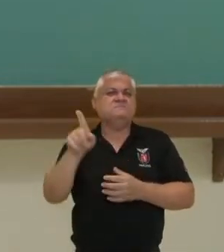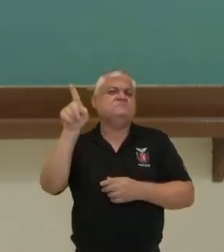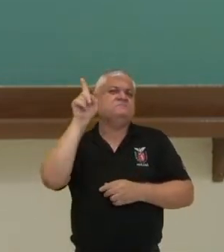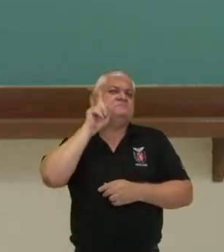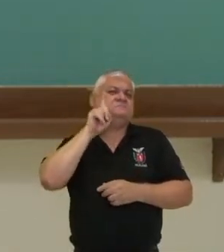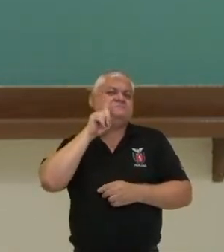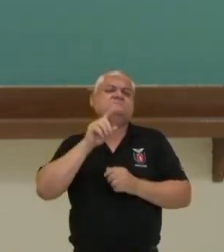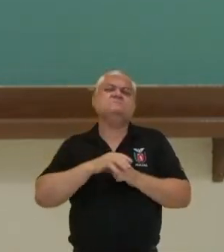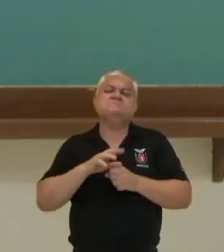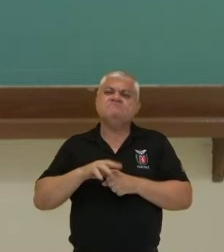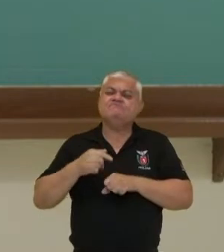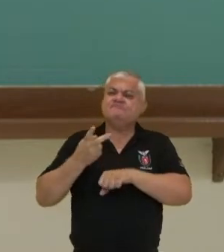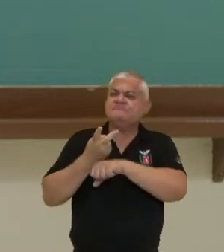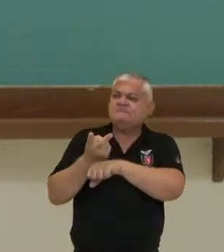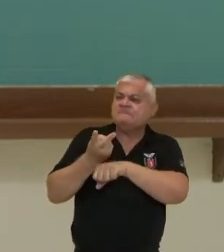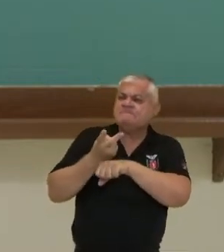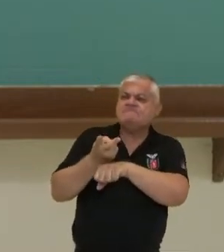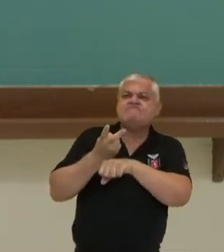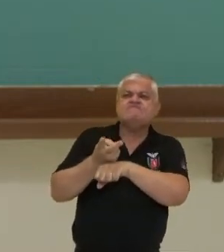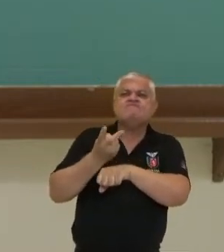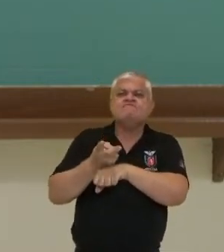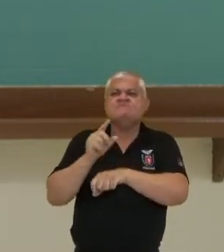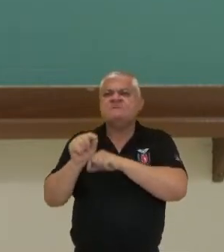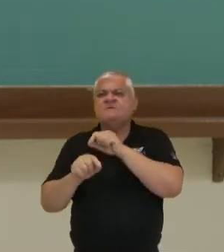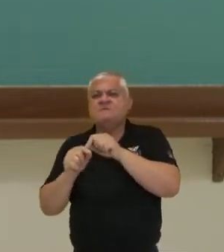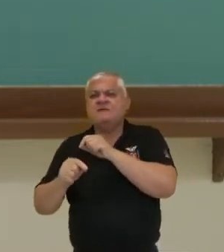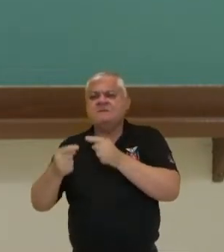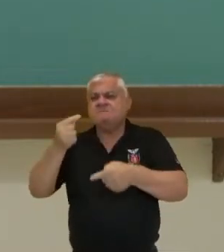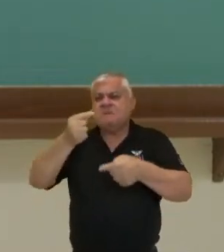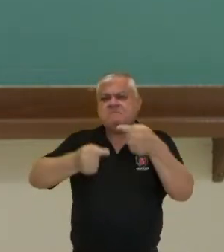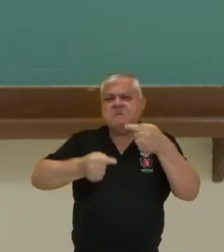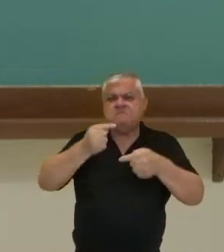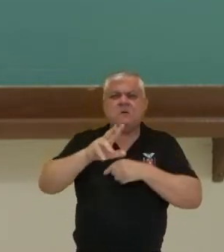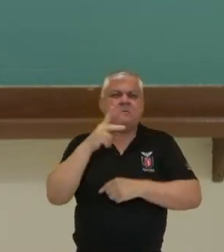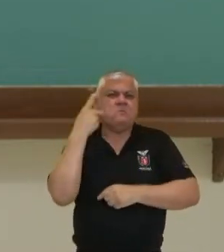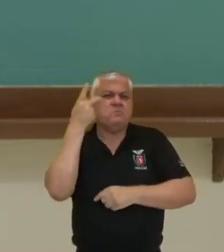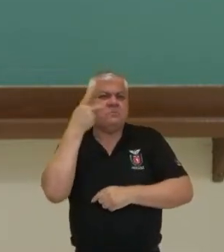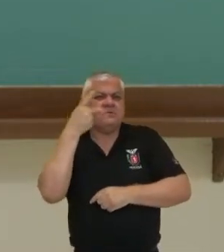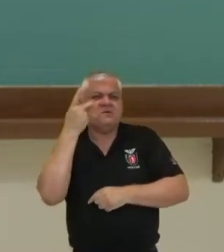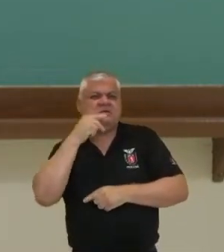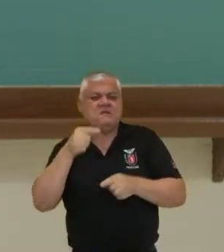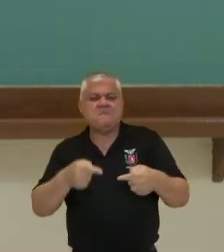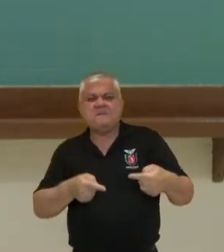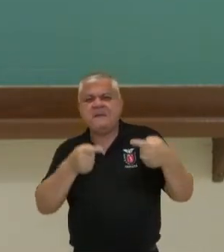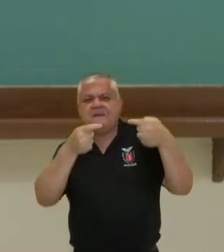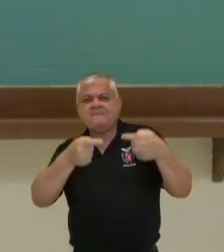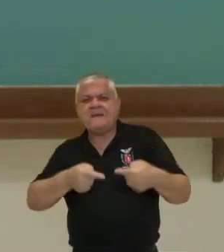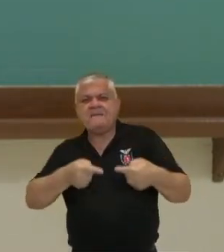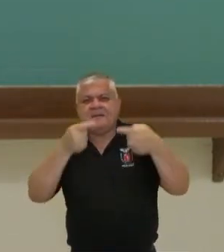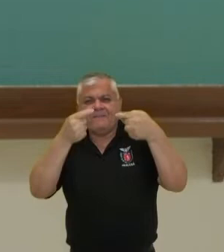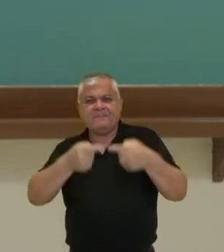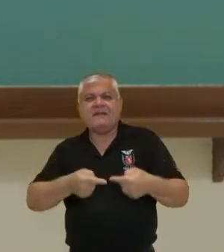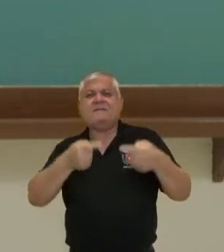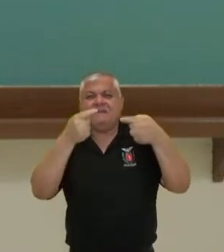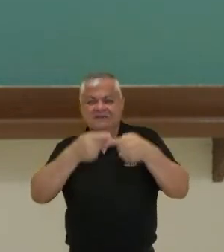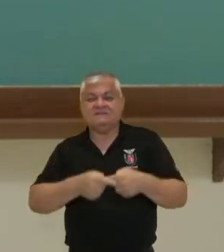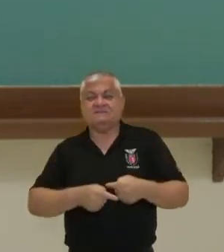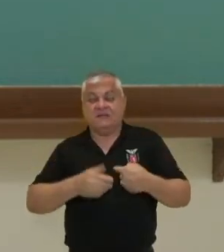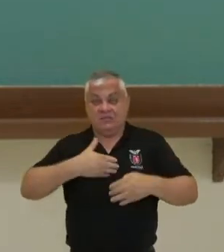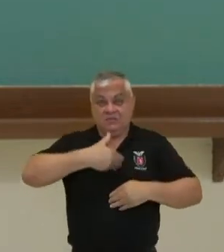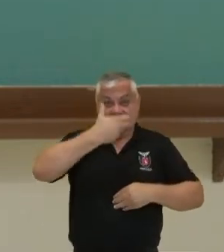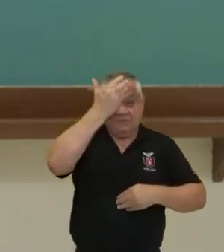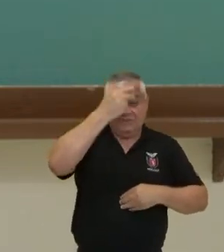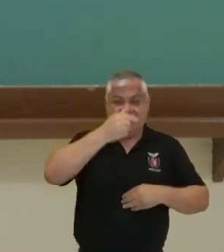Unidos vem buscando interferir nas políticas durem e médio do centro Oriente